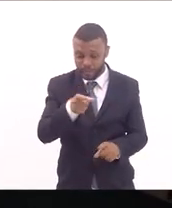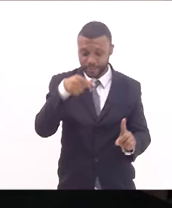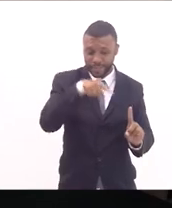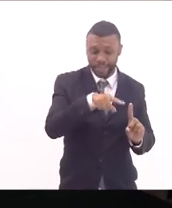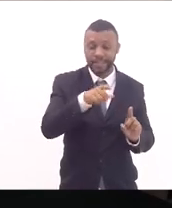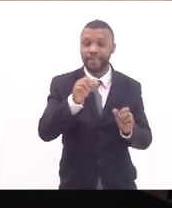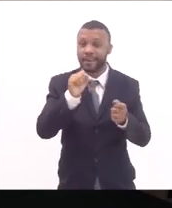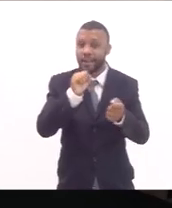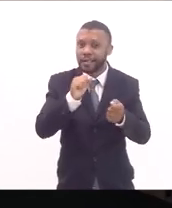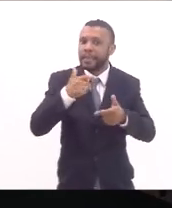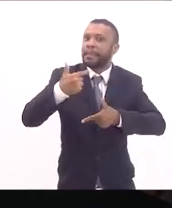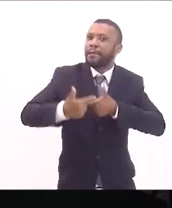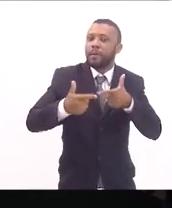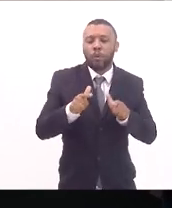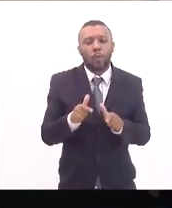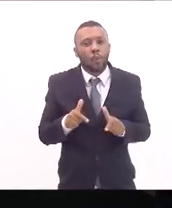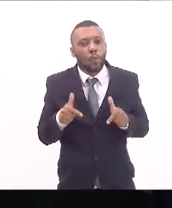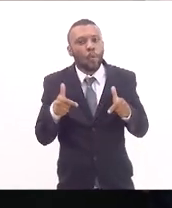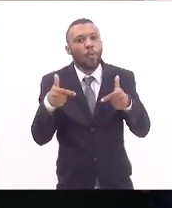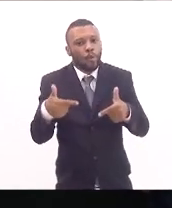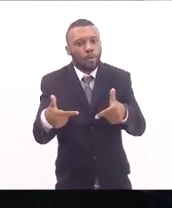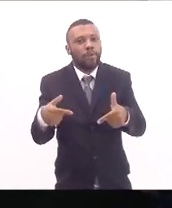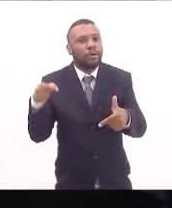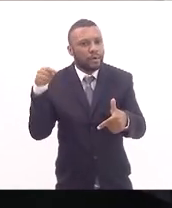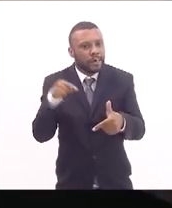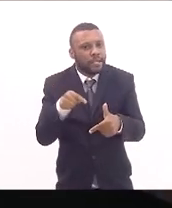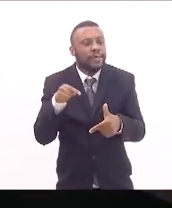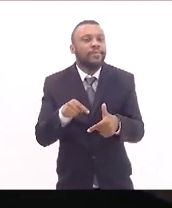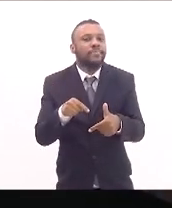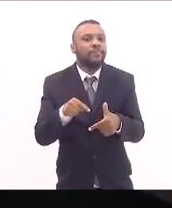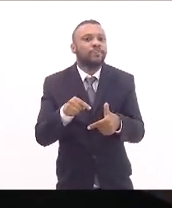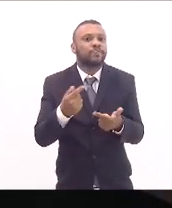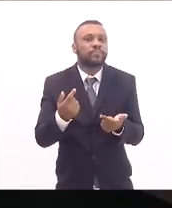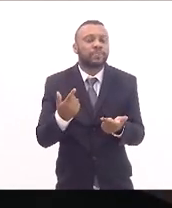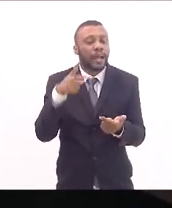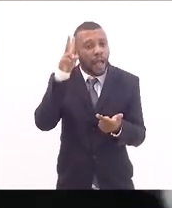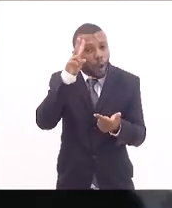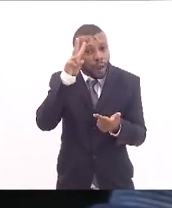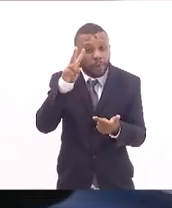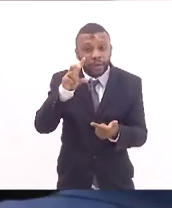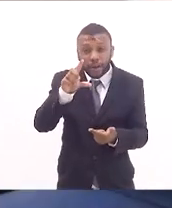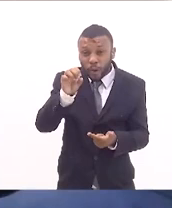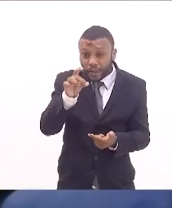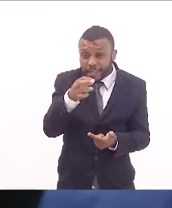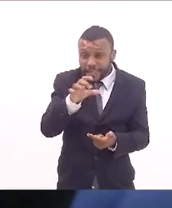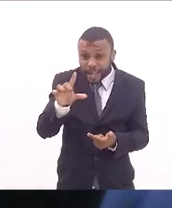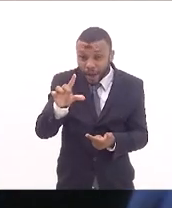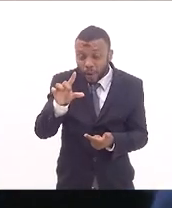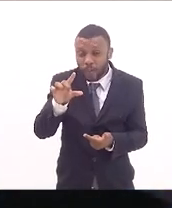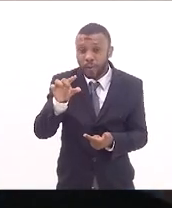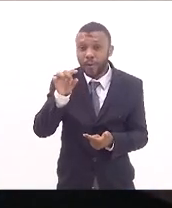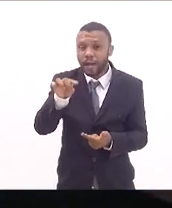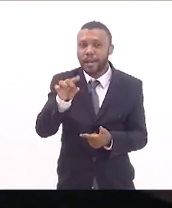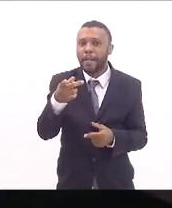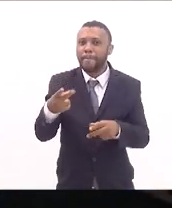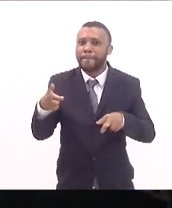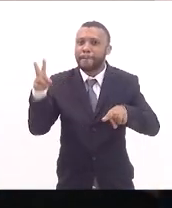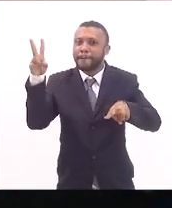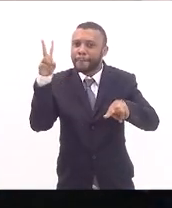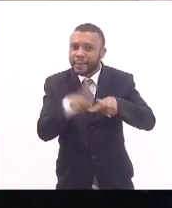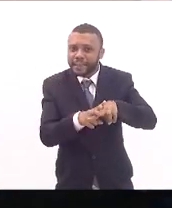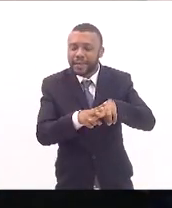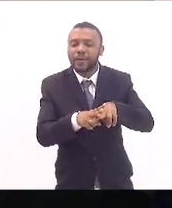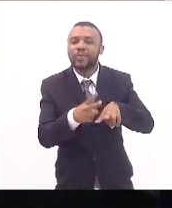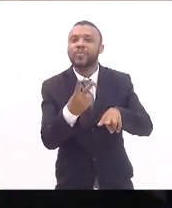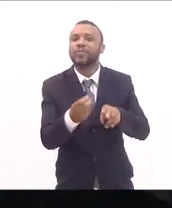estava na ativa Oi Leonel Brizola o prendeu duas vezes por